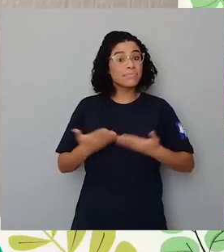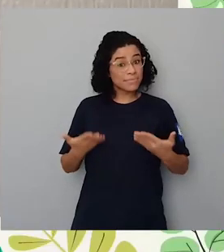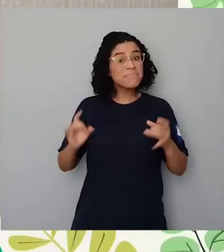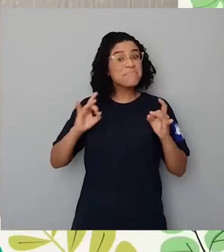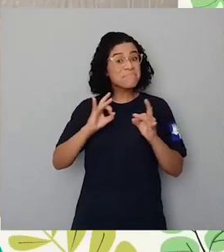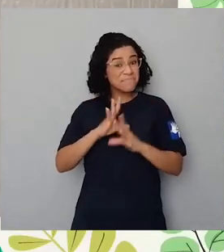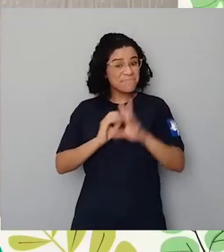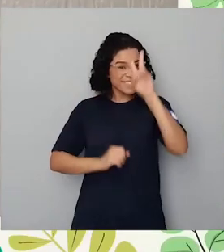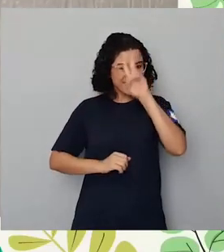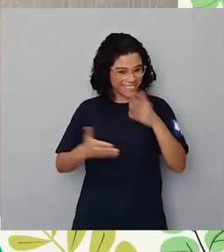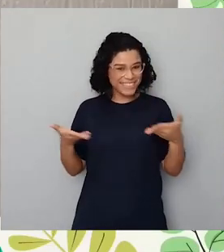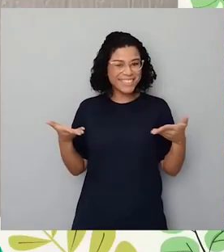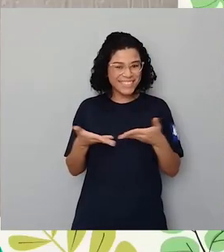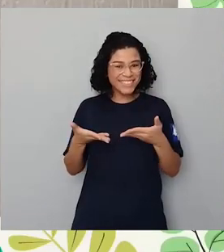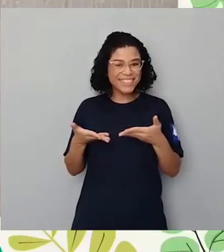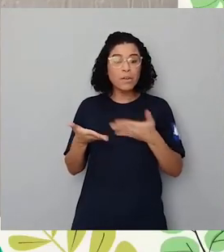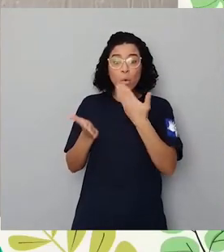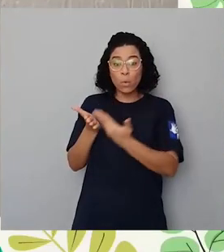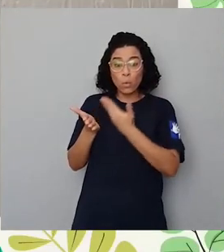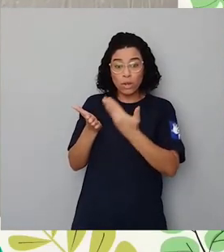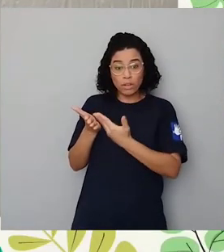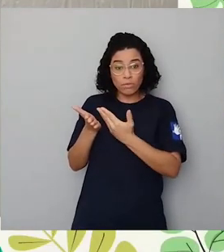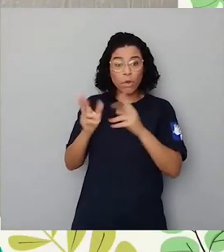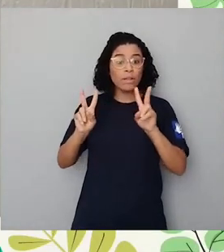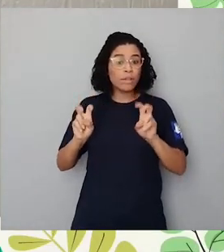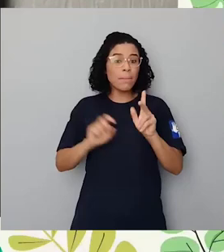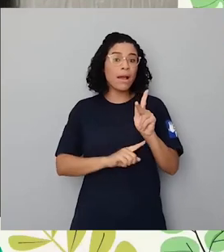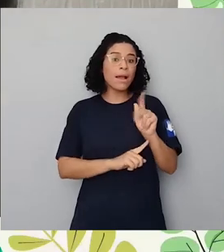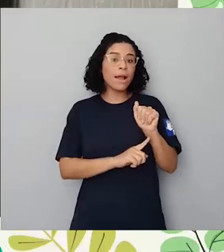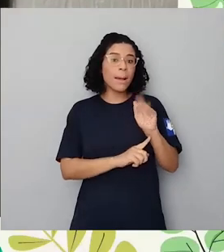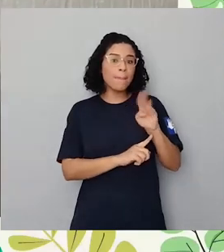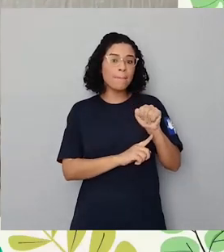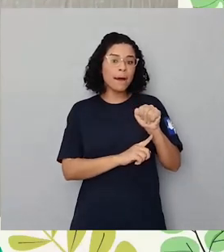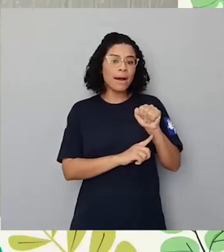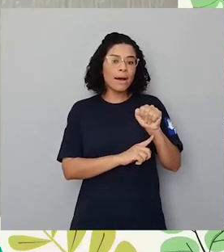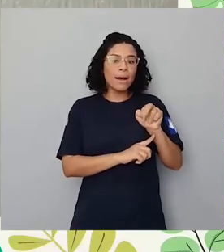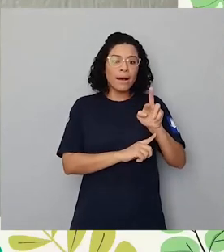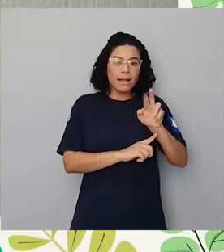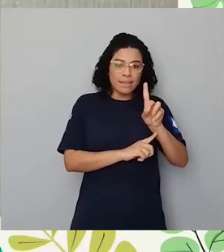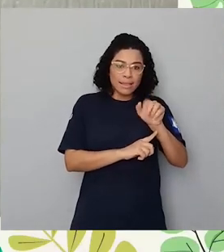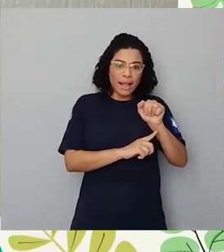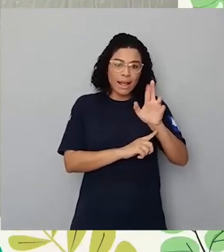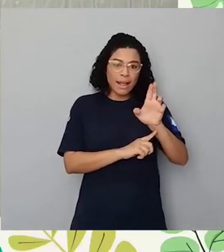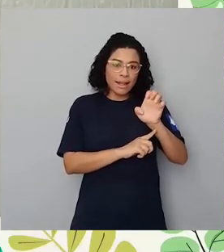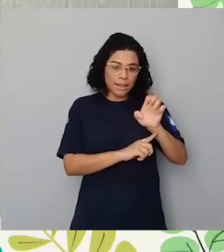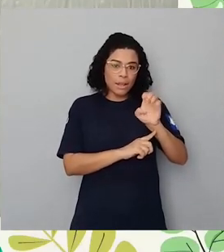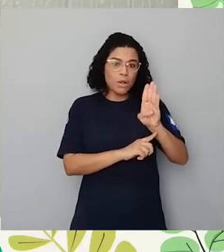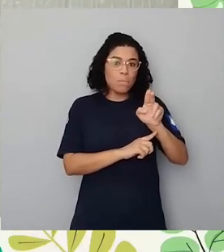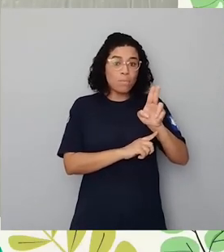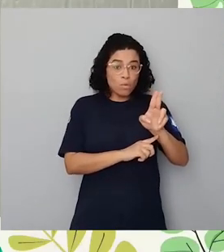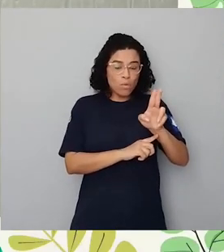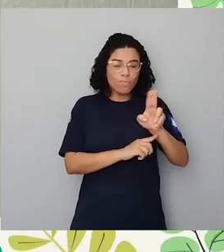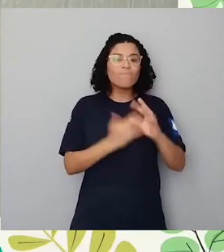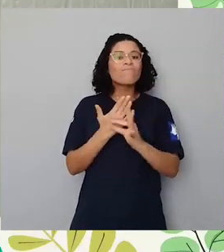E aí, prontos para a história de hoje? Hoje eu vou ler esse livro, Kabadarebu. Quem escreveu esse livro